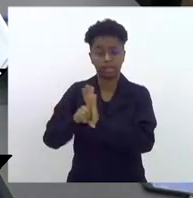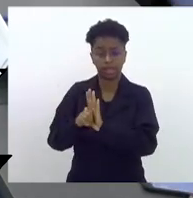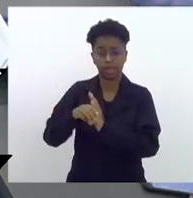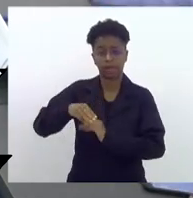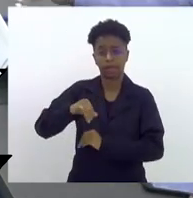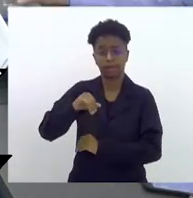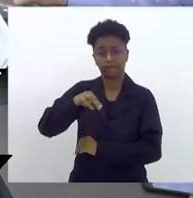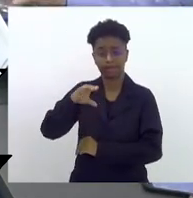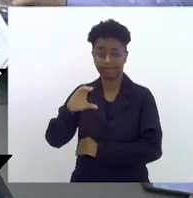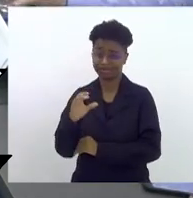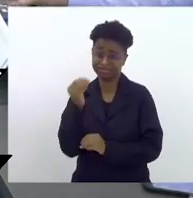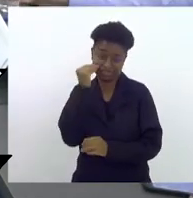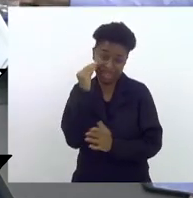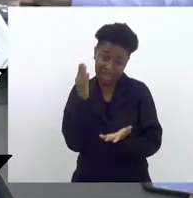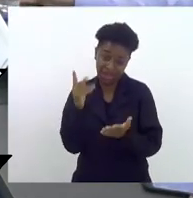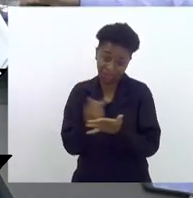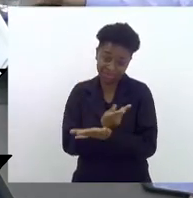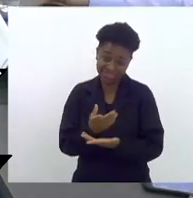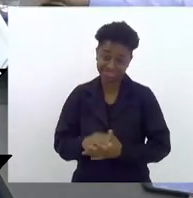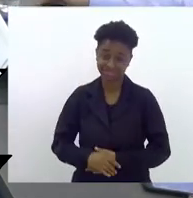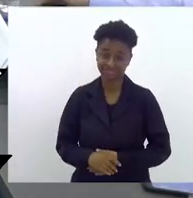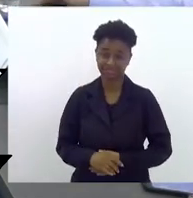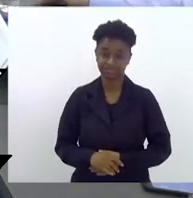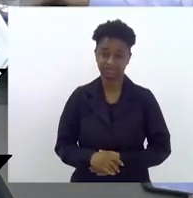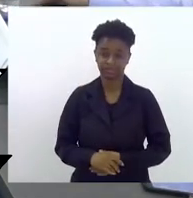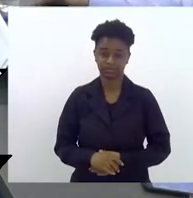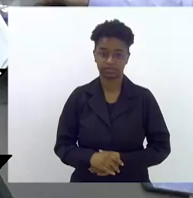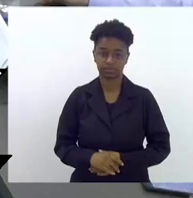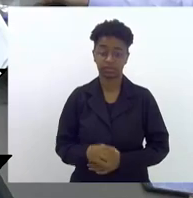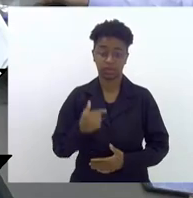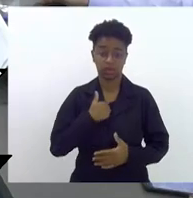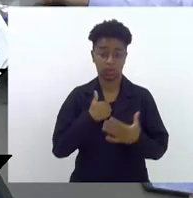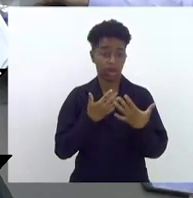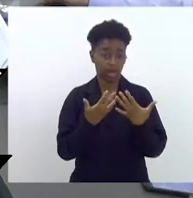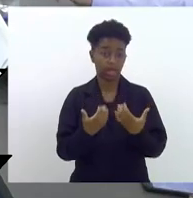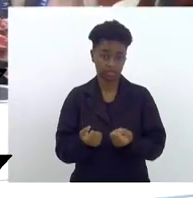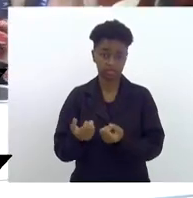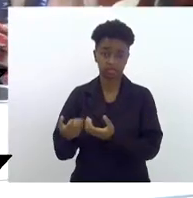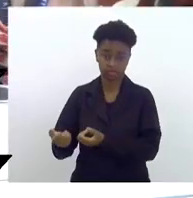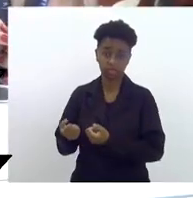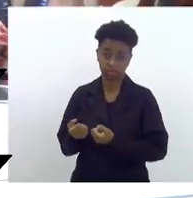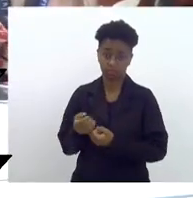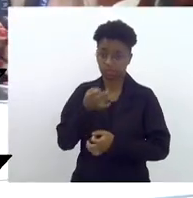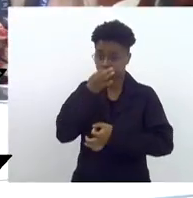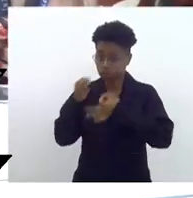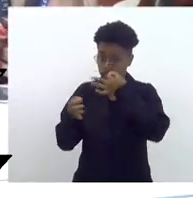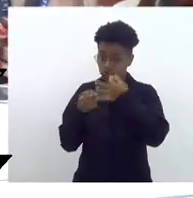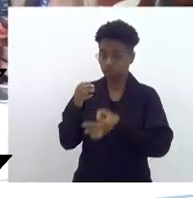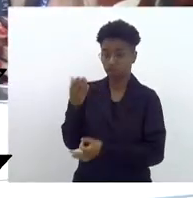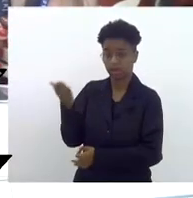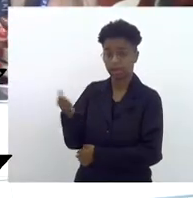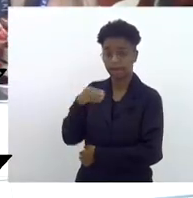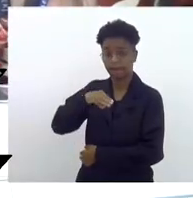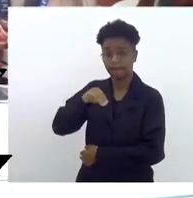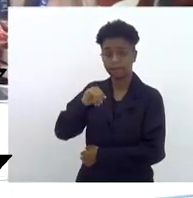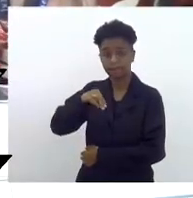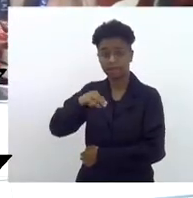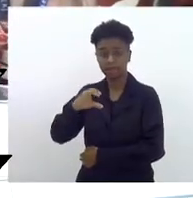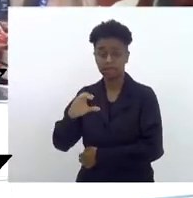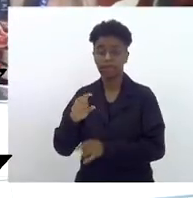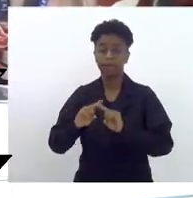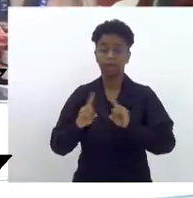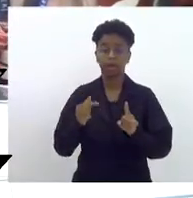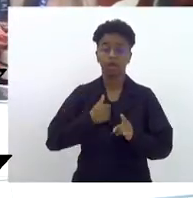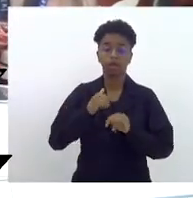deputado domingo fazer cumprir né eu eu acato mas muito a sugestão deputado mas eu posso dizer com